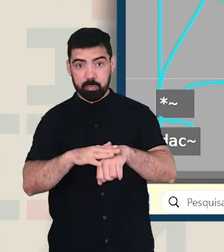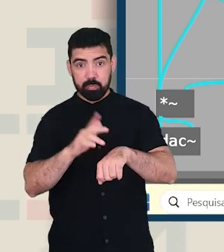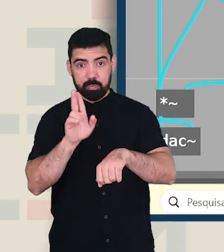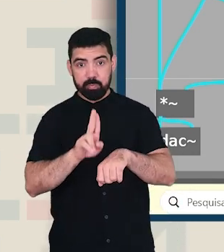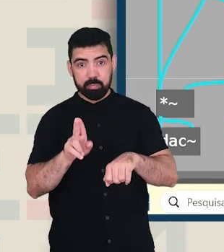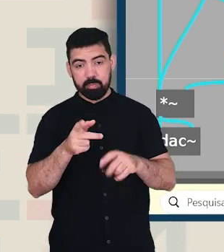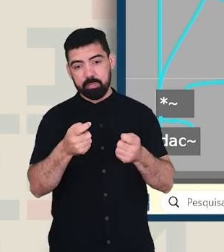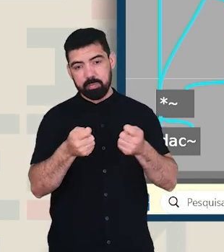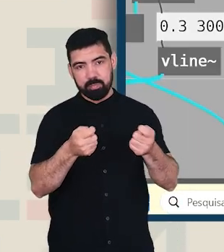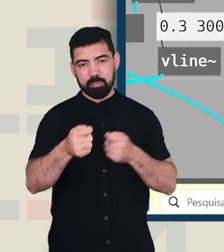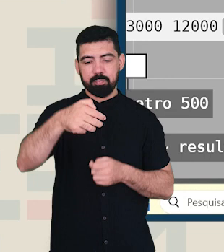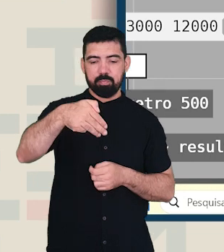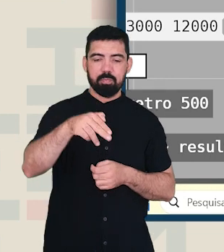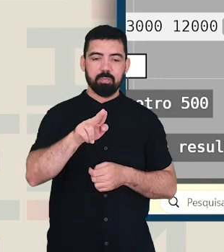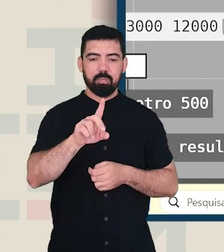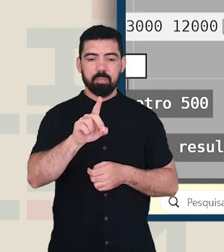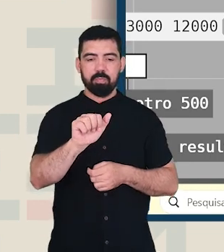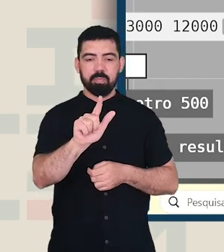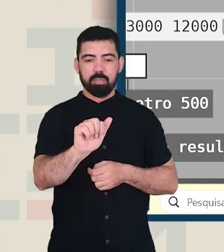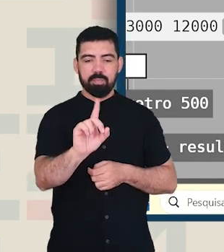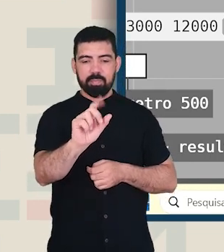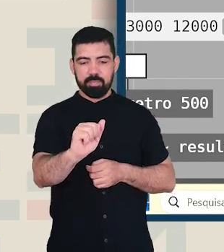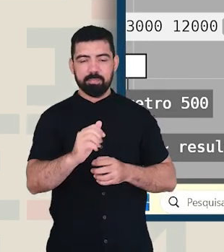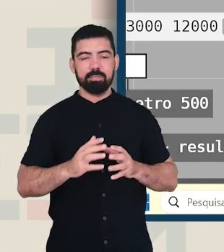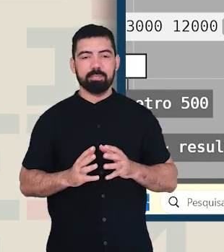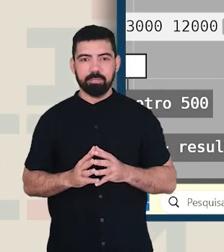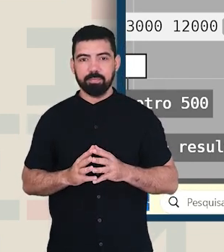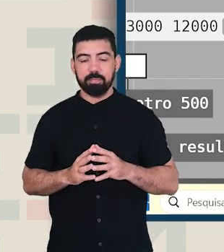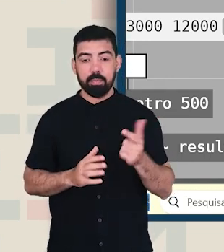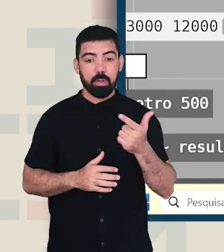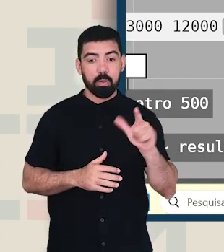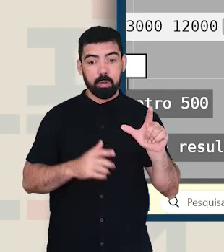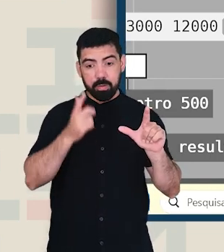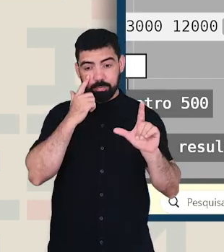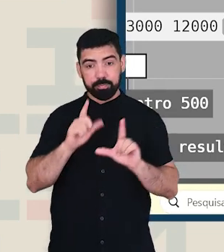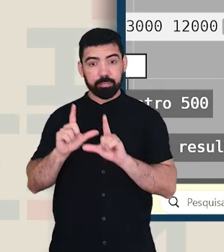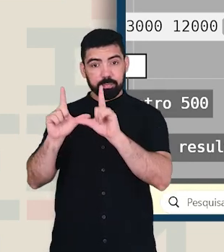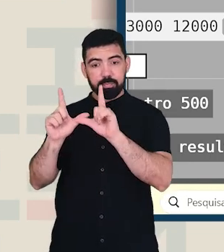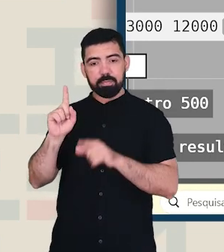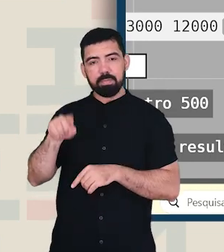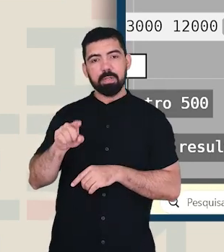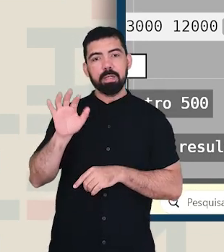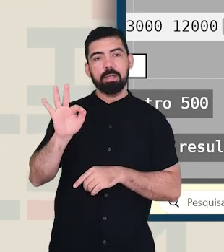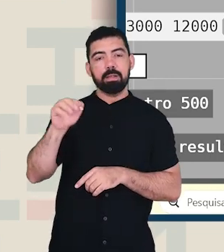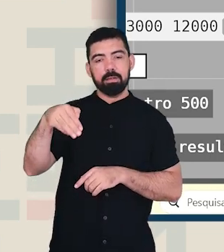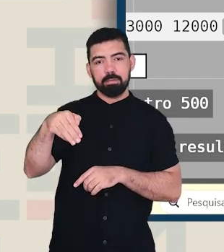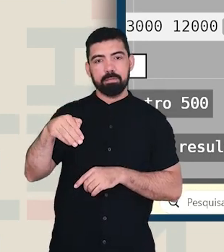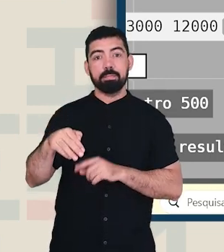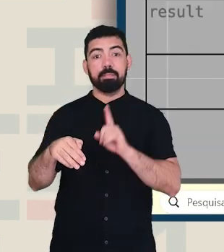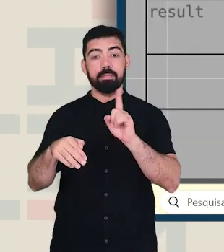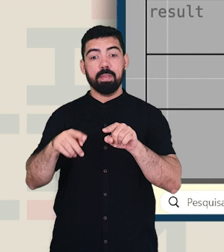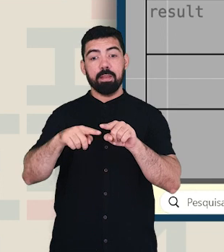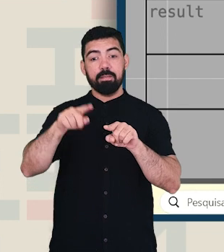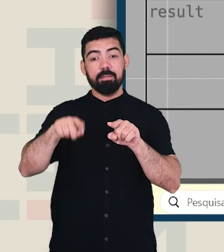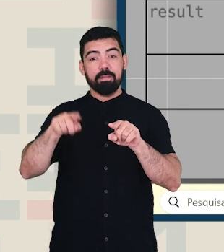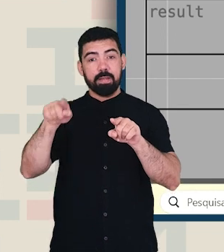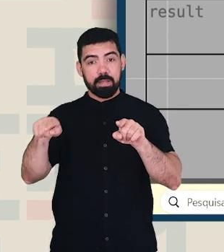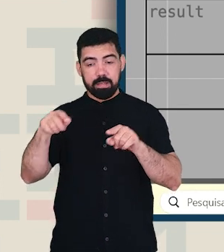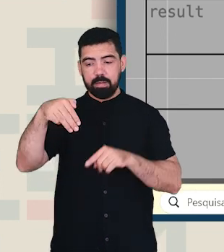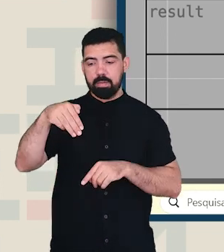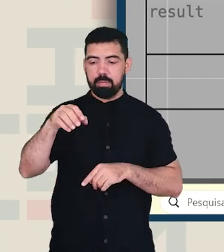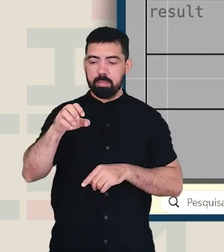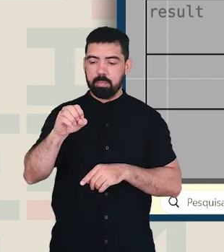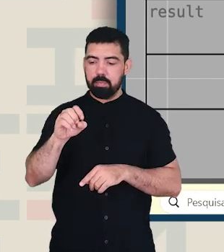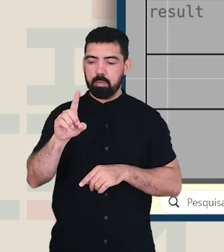E aqui este outro seria FM, que é uma frequência modulada. O que é